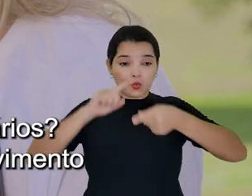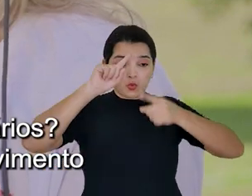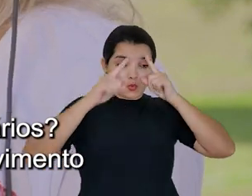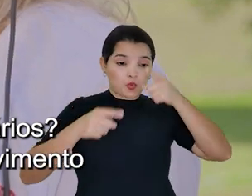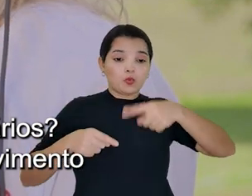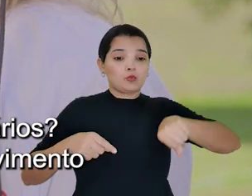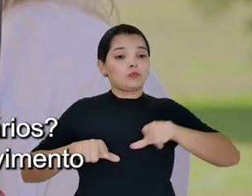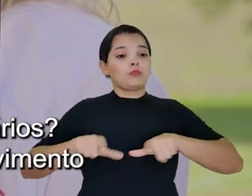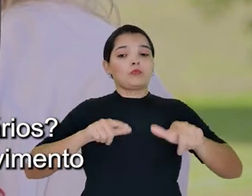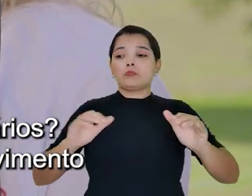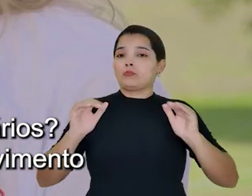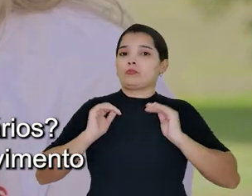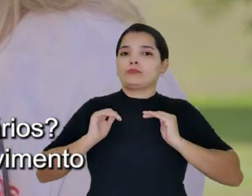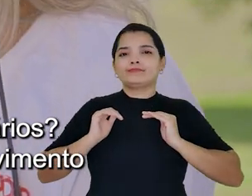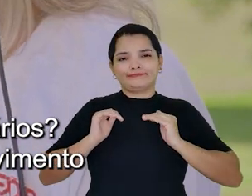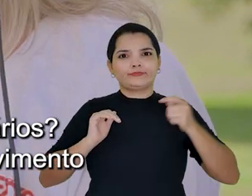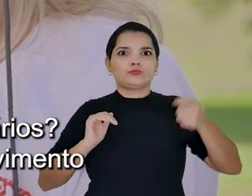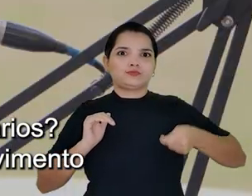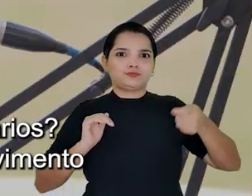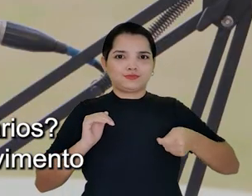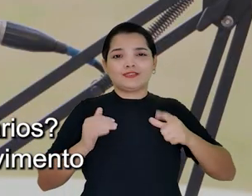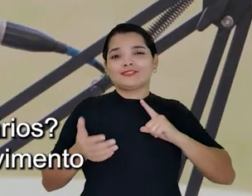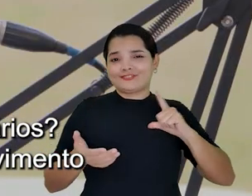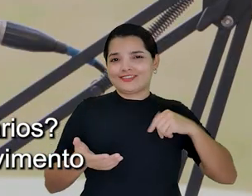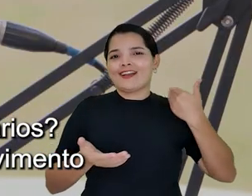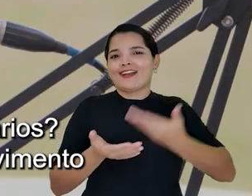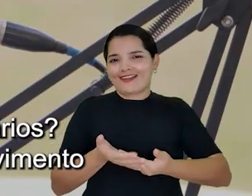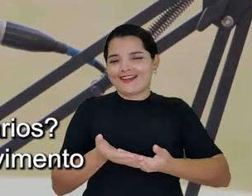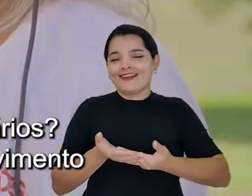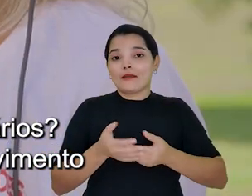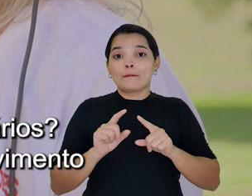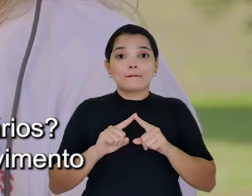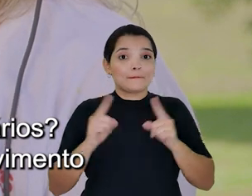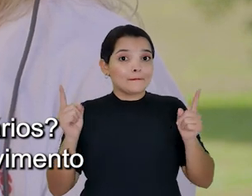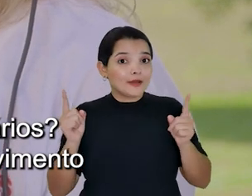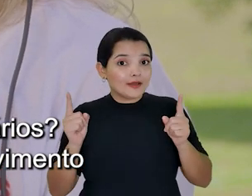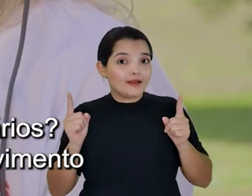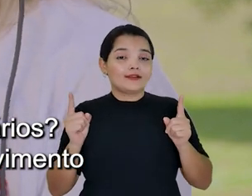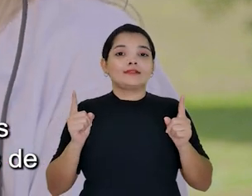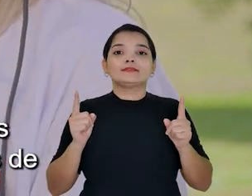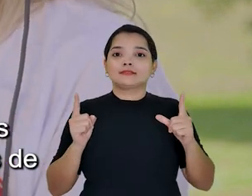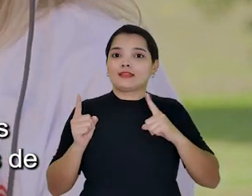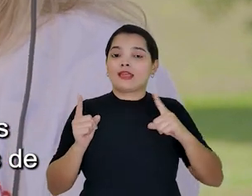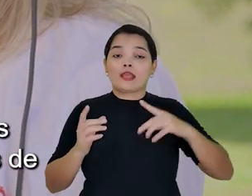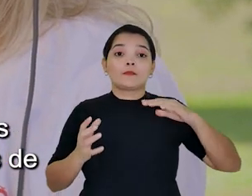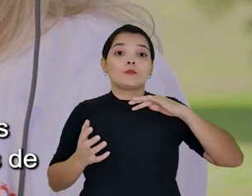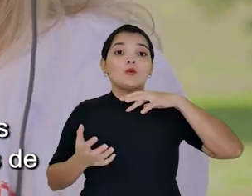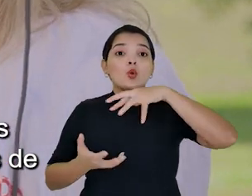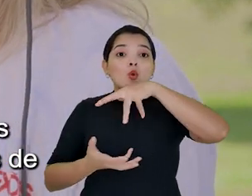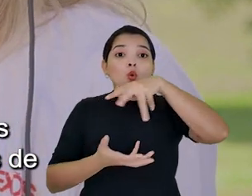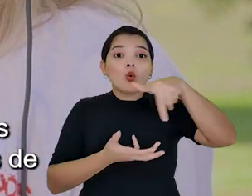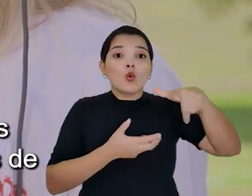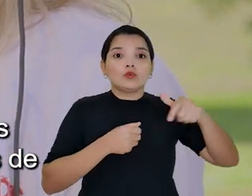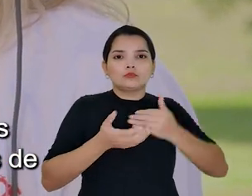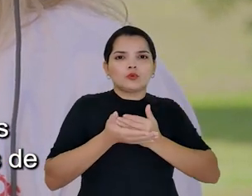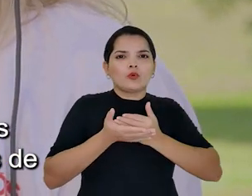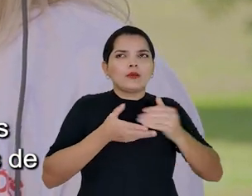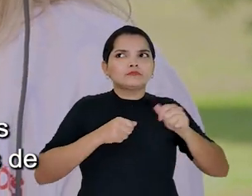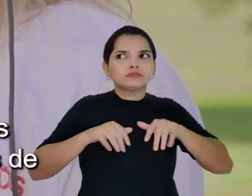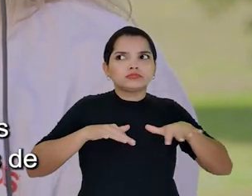autoritários autoritários ainda existe Uhum mas há um movimento mundial de